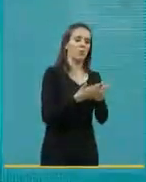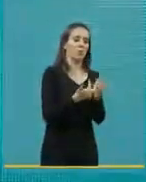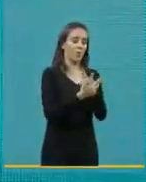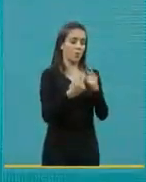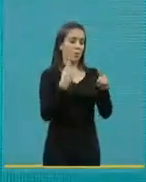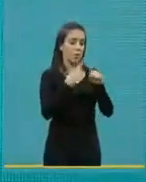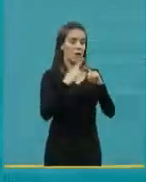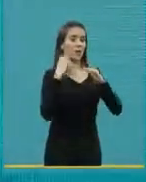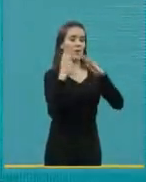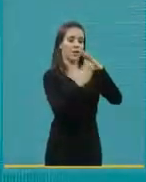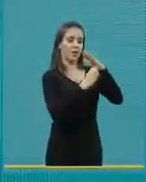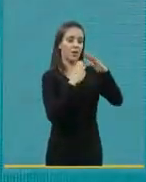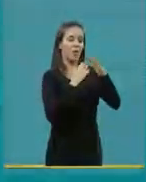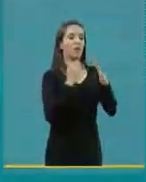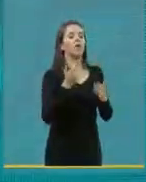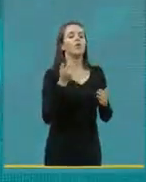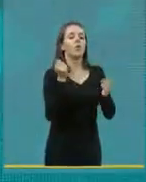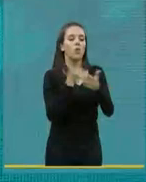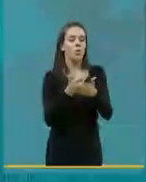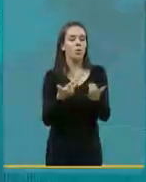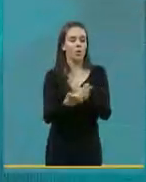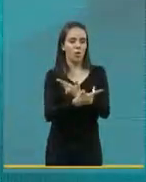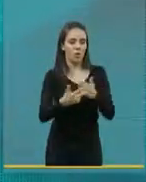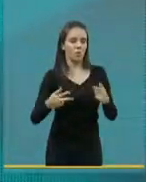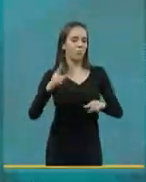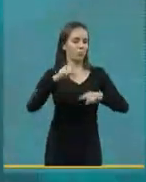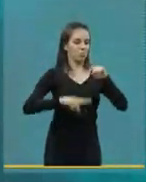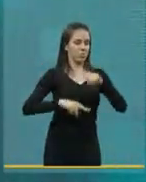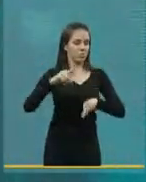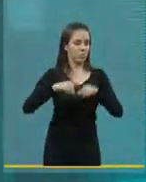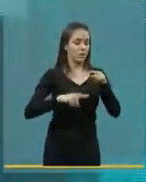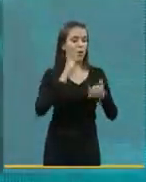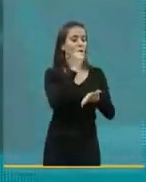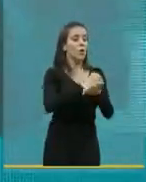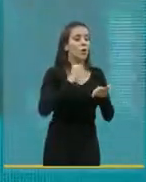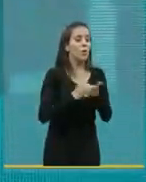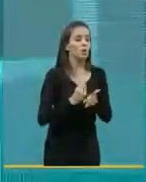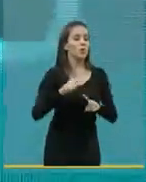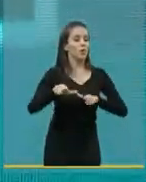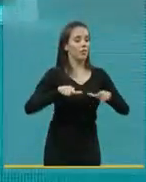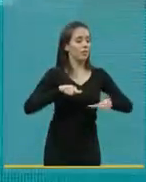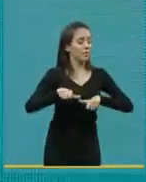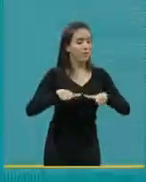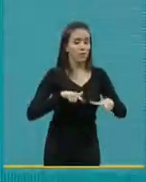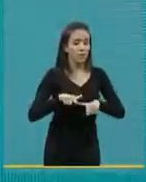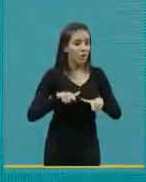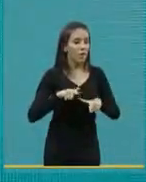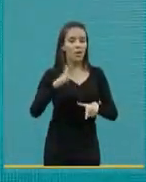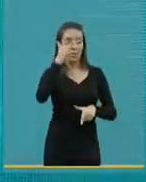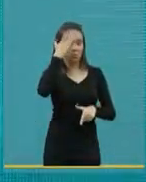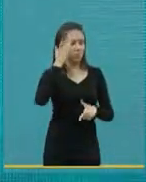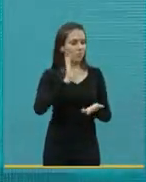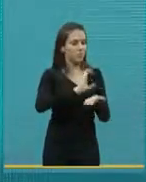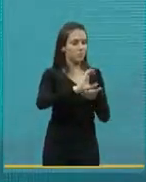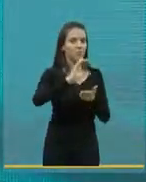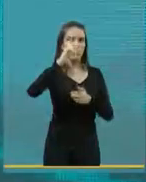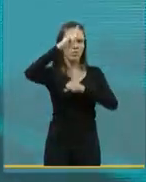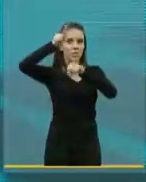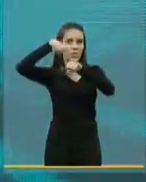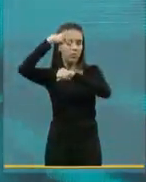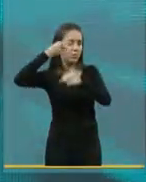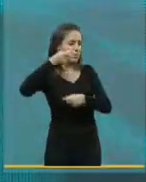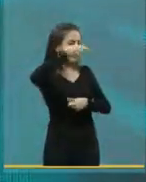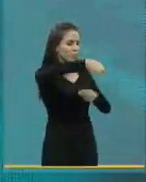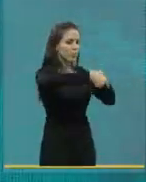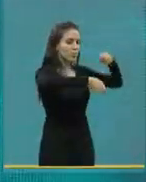empresários possam comprar máquinas e equipamentos e contratar trabalhadores e os investidores internacionais possam